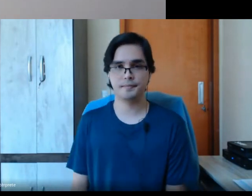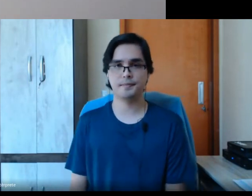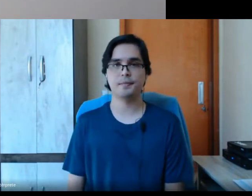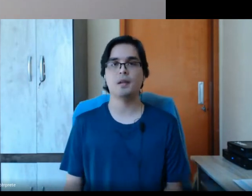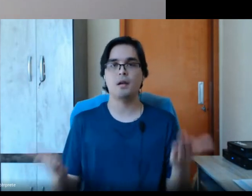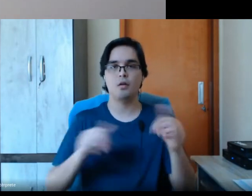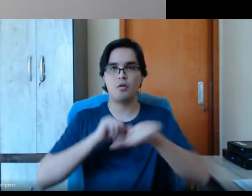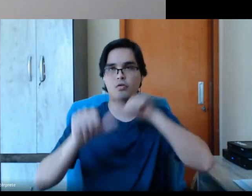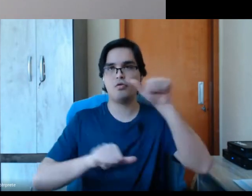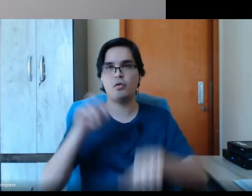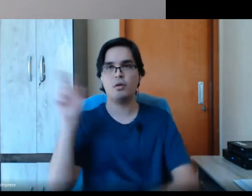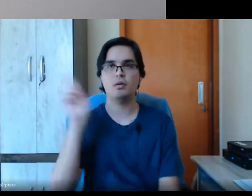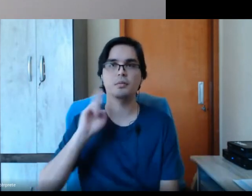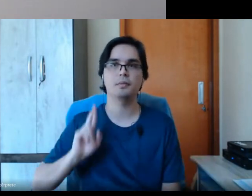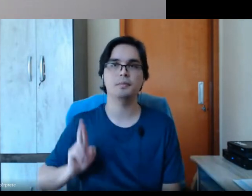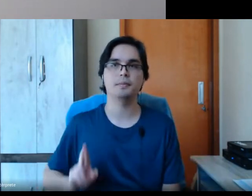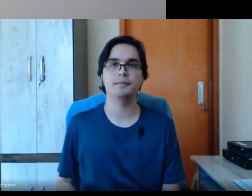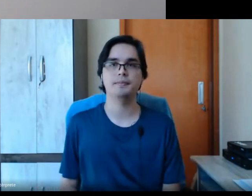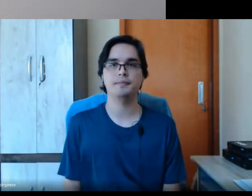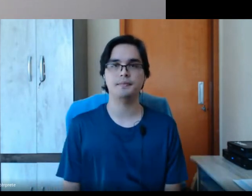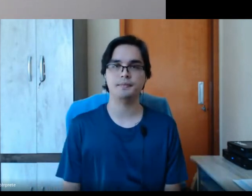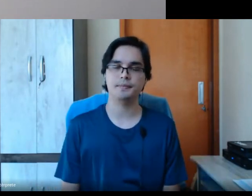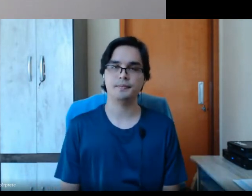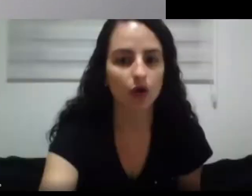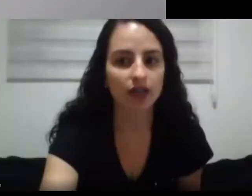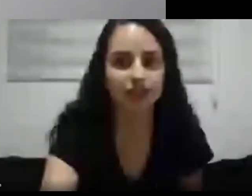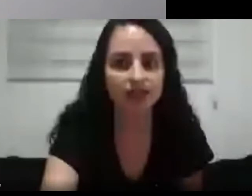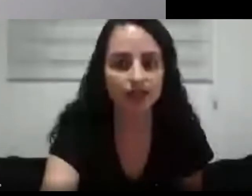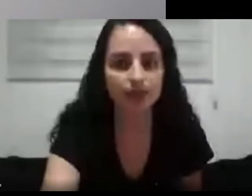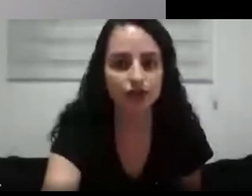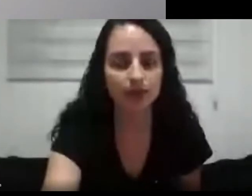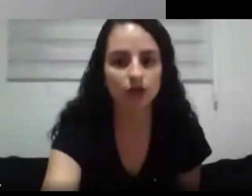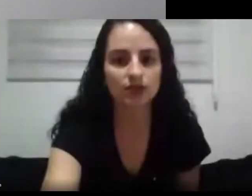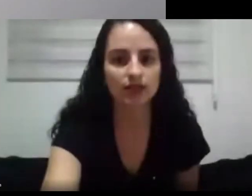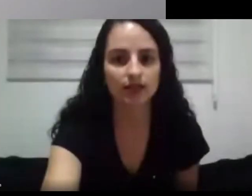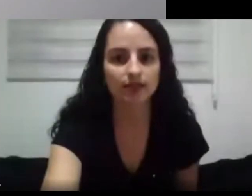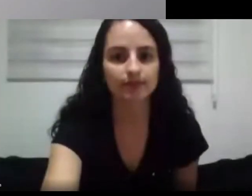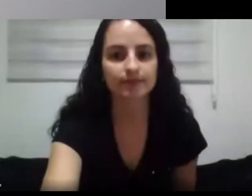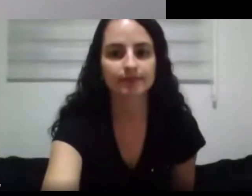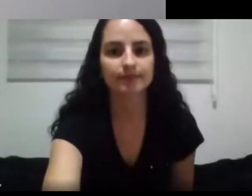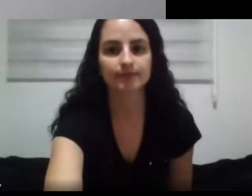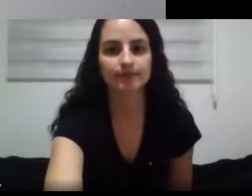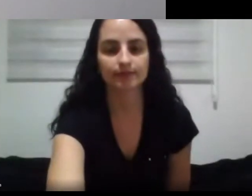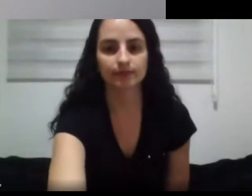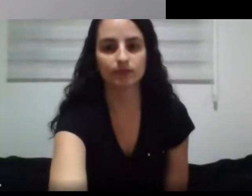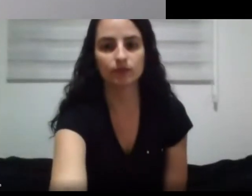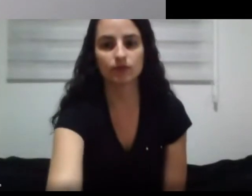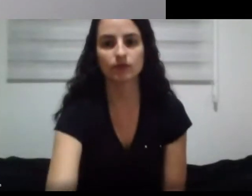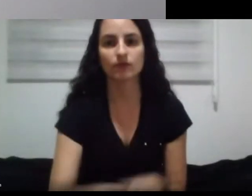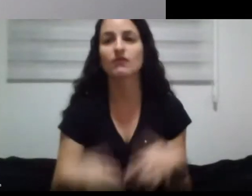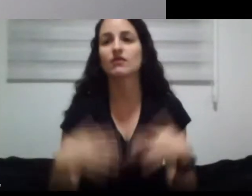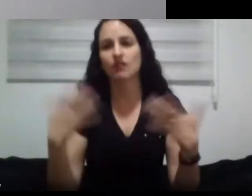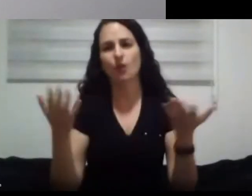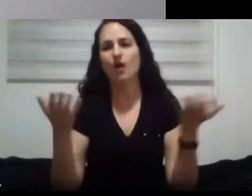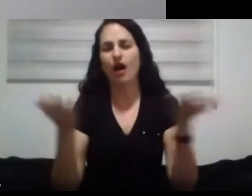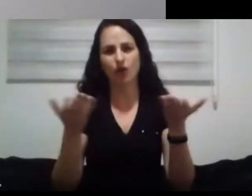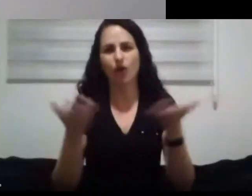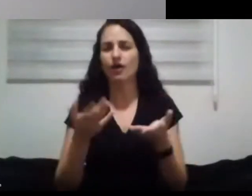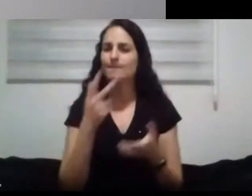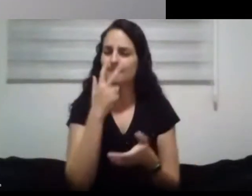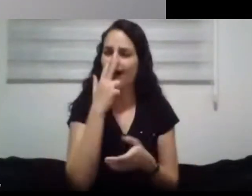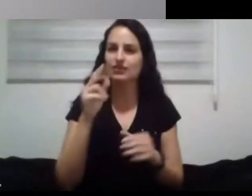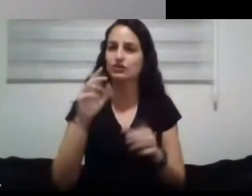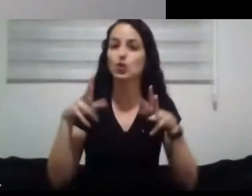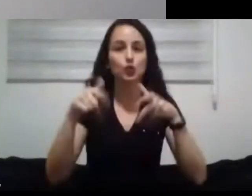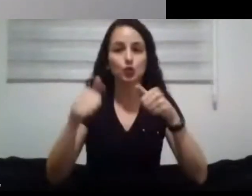assíncronas, né? Aquilo que os estudantes farão via ambiente, mas não necessariamente com a nossa presença, o acompanhamento